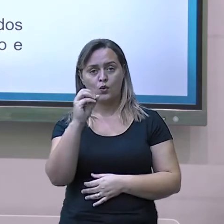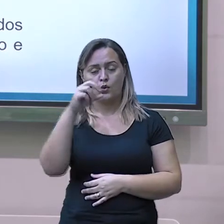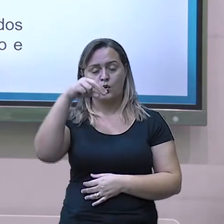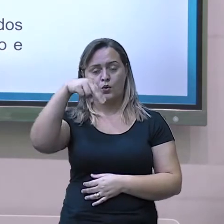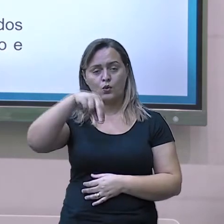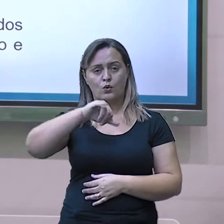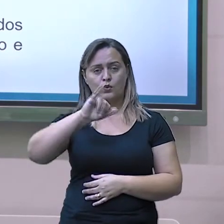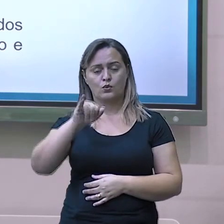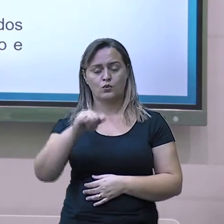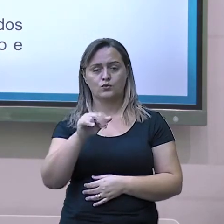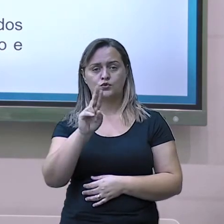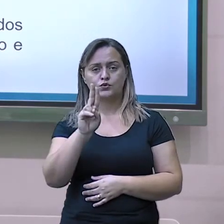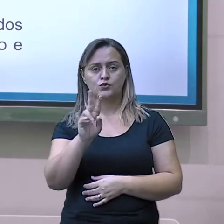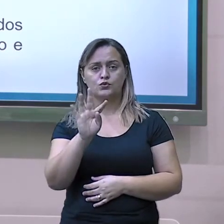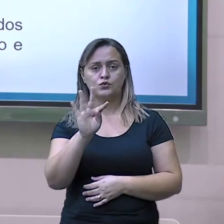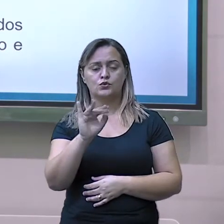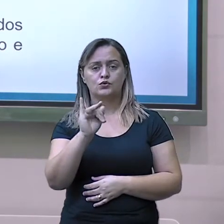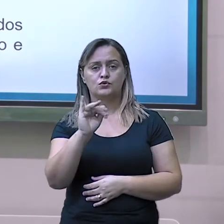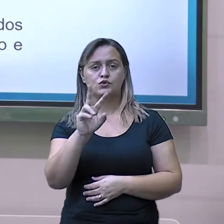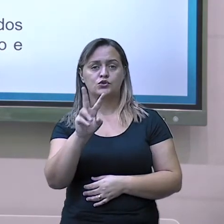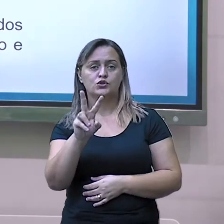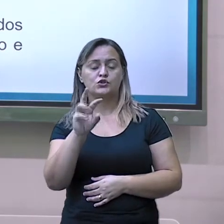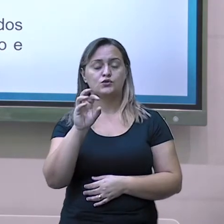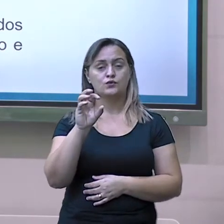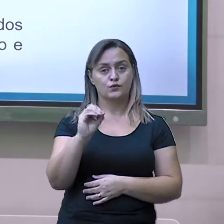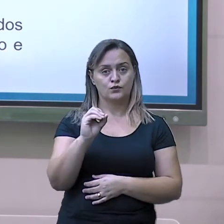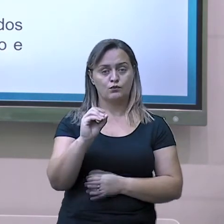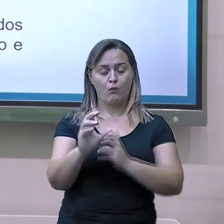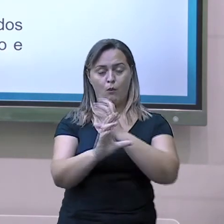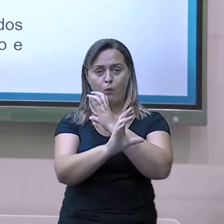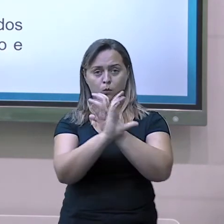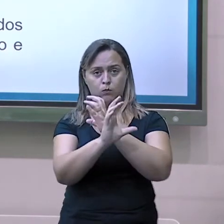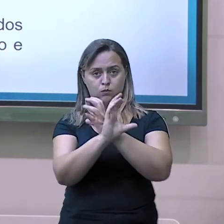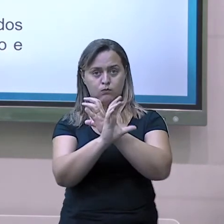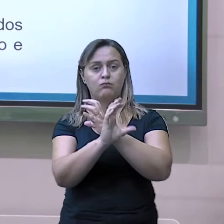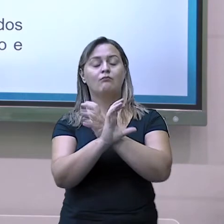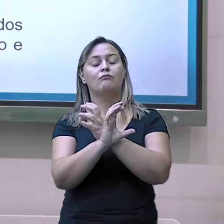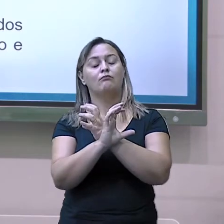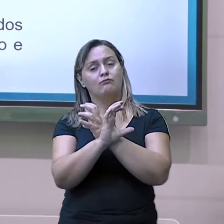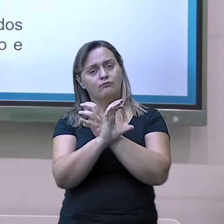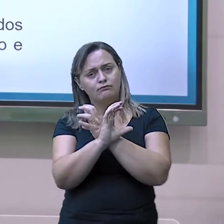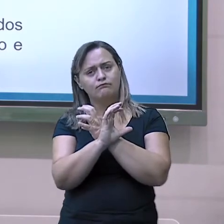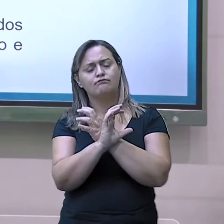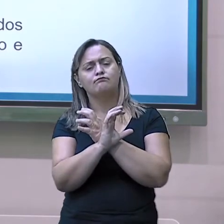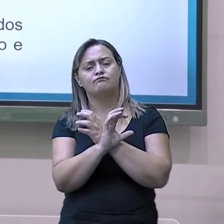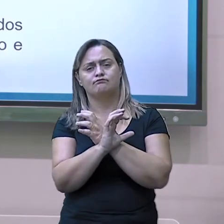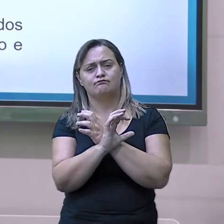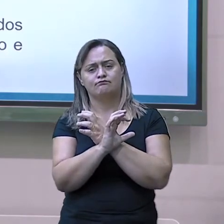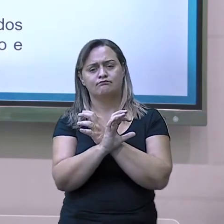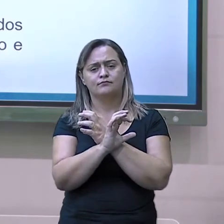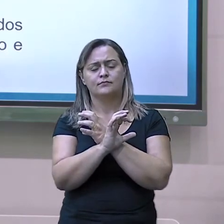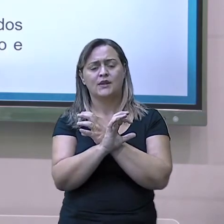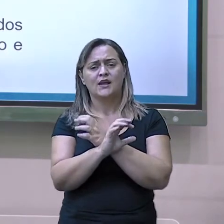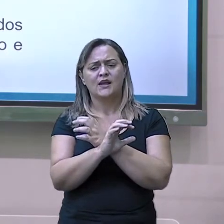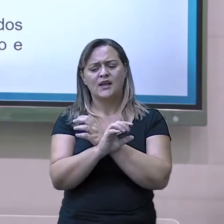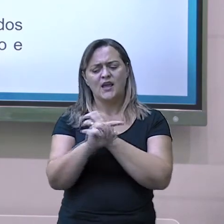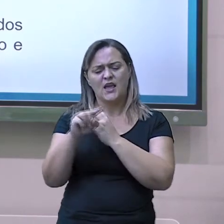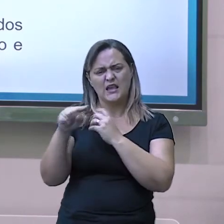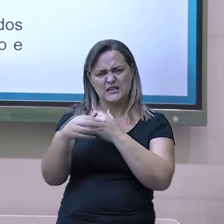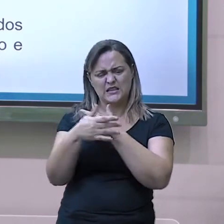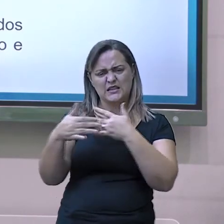conjuntivo. Tecido conjuntivo ósseo. E este tecido, ele tem capacidade